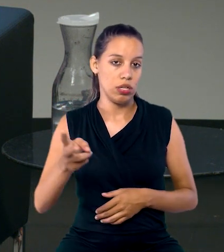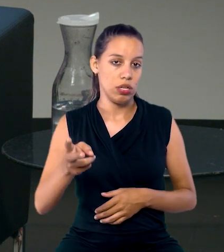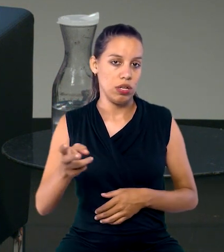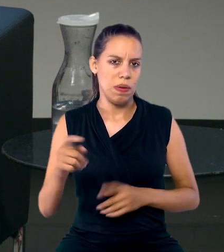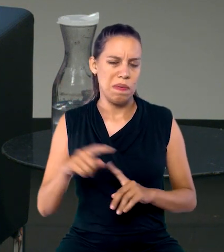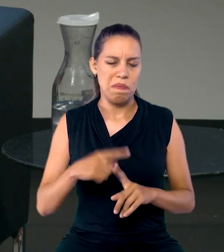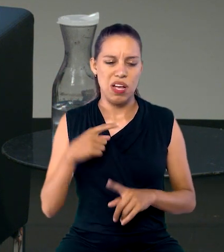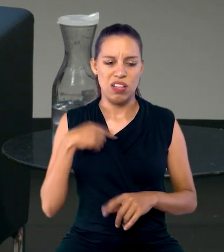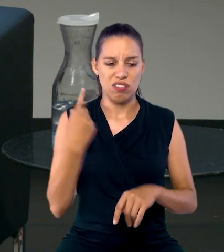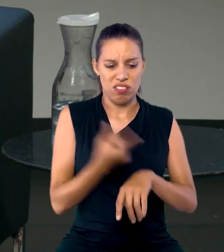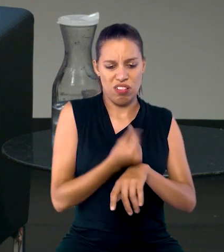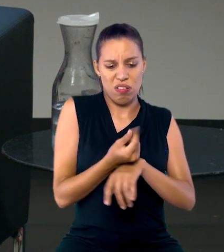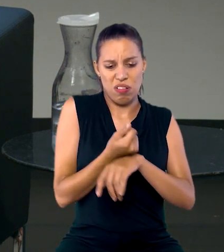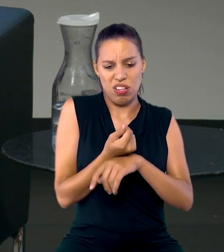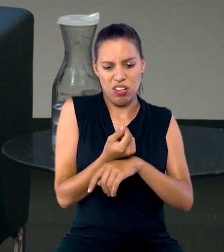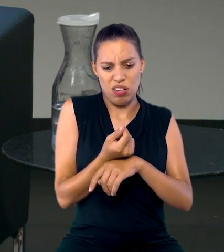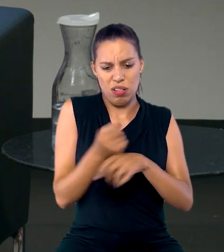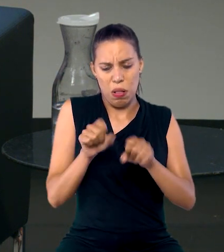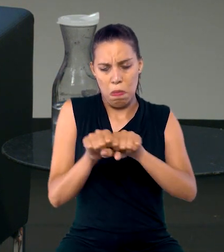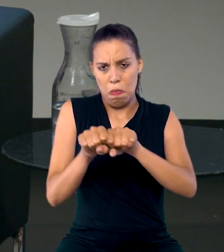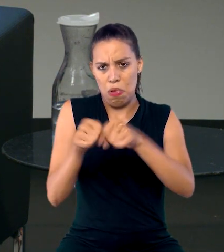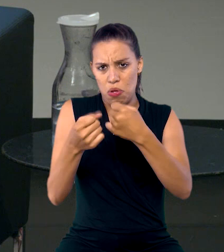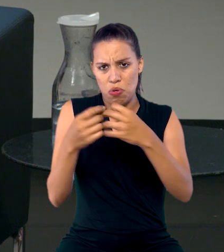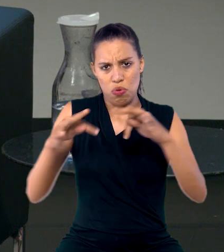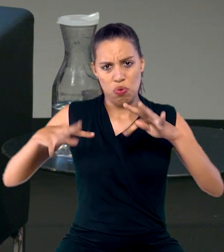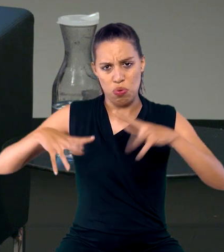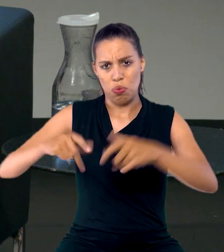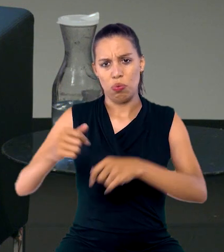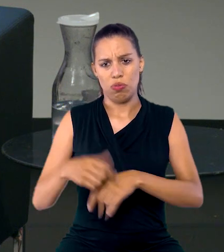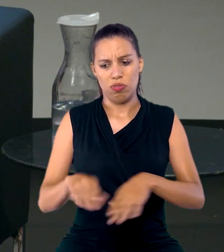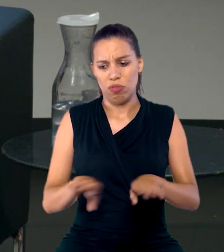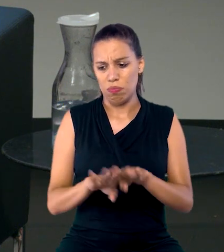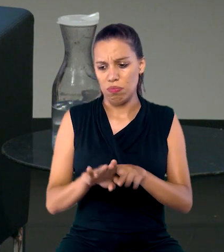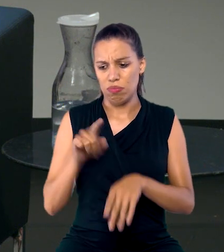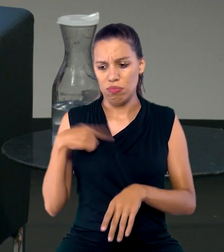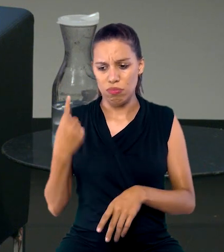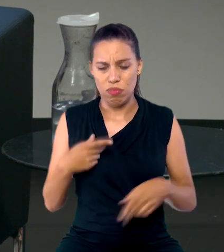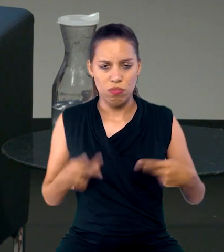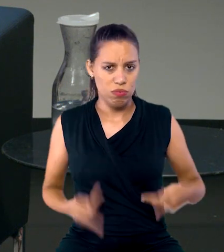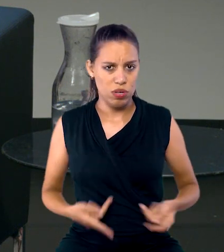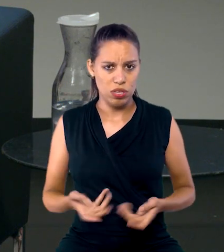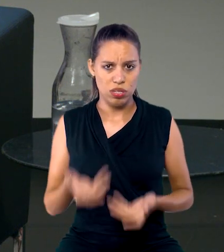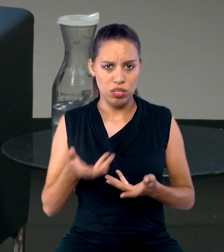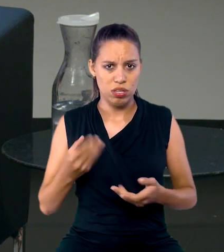Mas o capitalismo destruiu, me parece, o nosso instinto de sobrevivência.